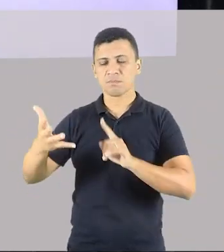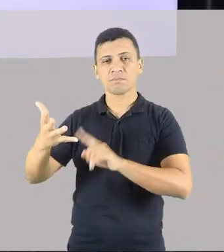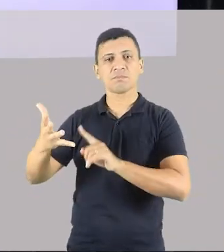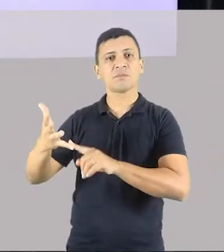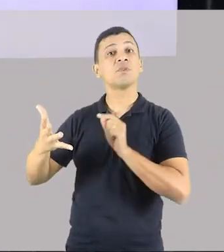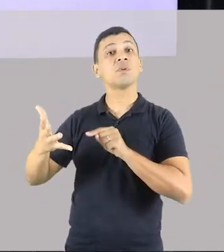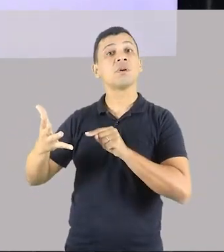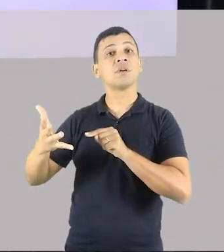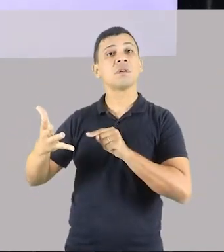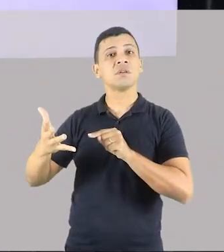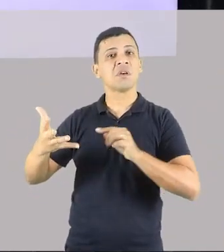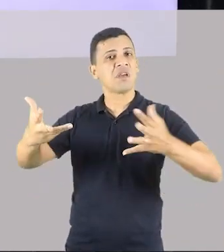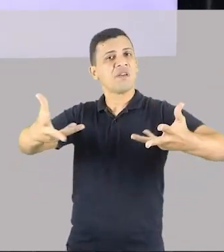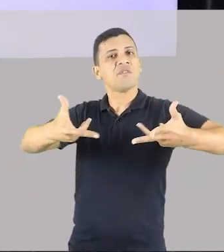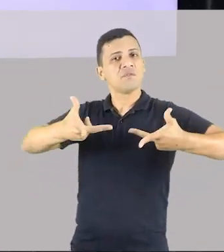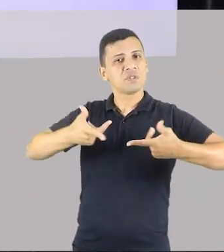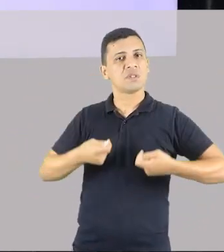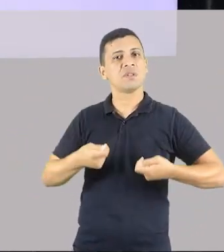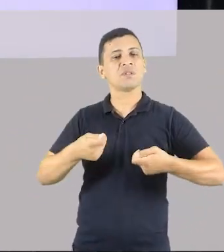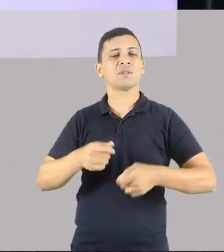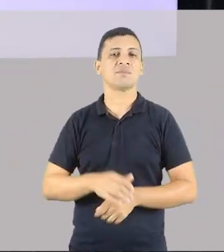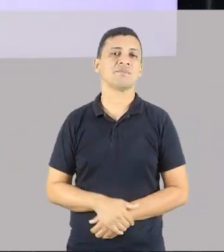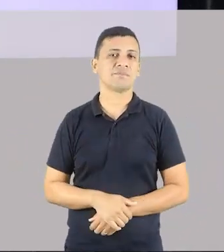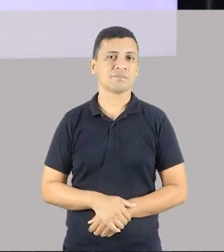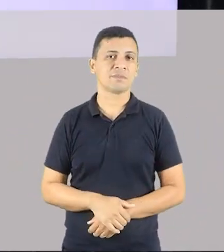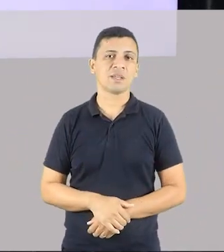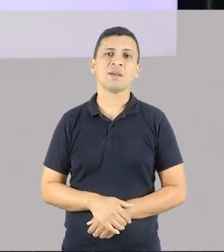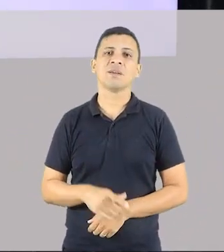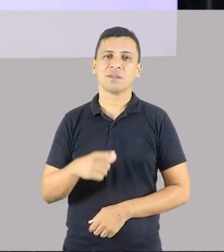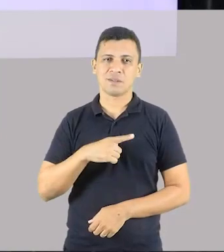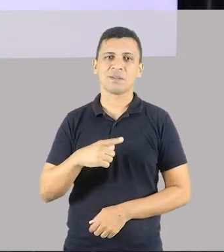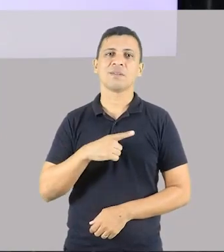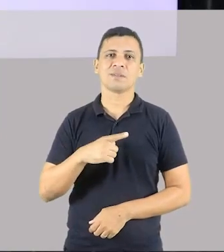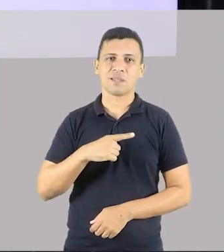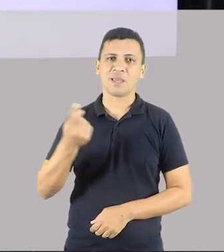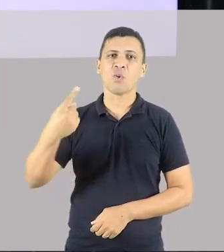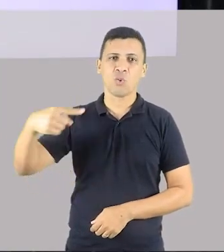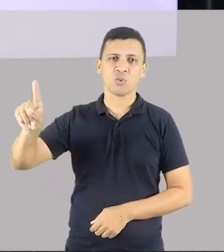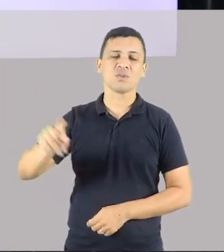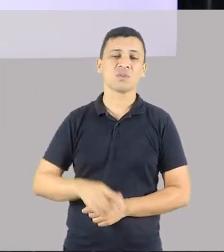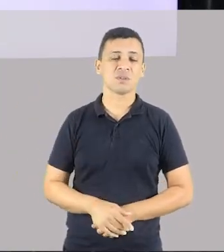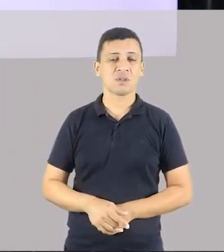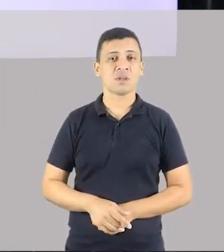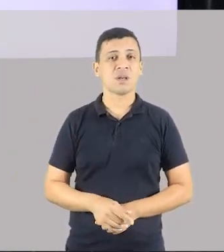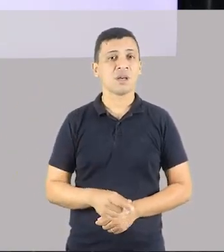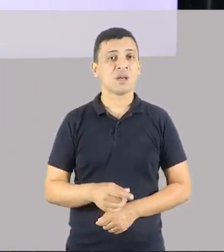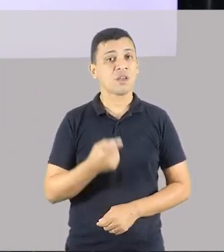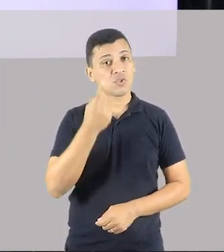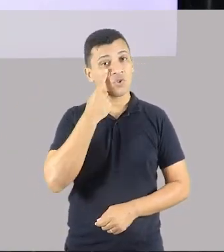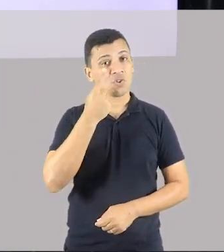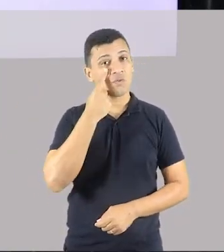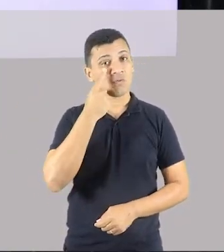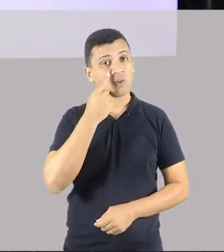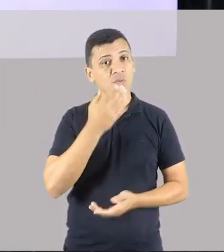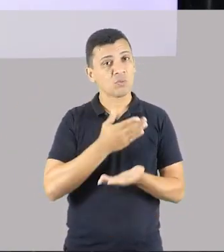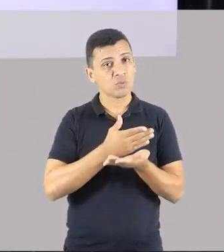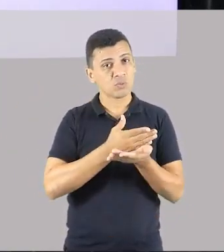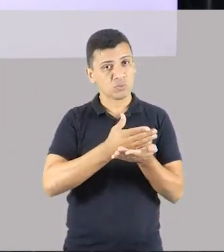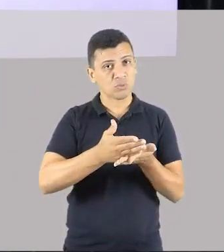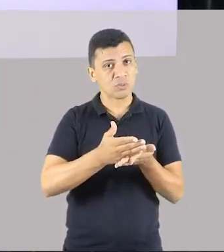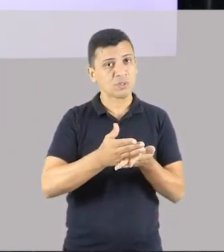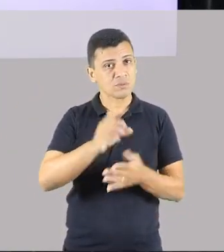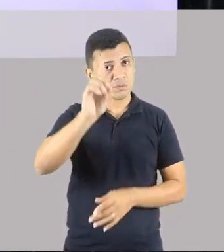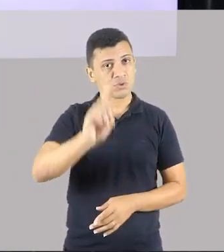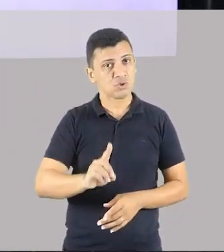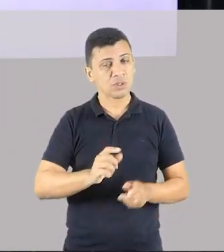e princípio da eficiência. Mas não só esses. A gente viu lá no início de direito administrativo